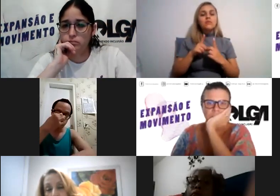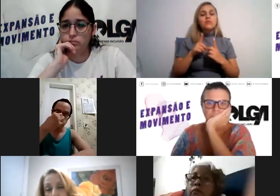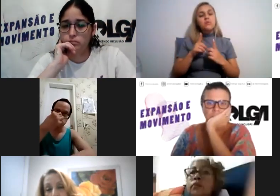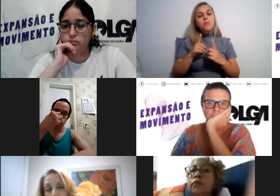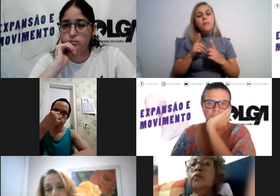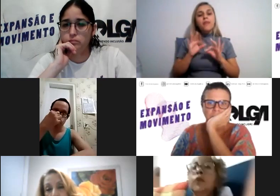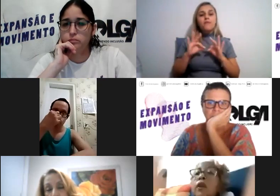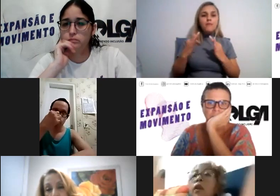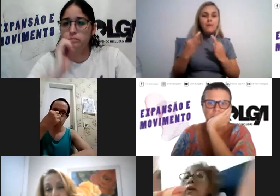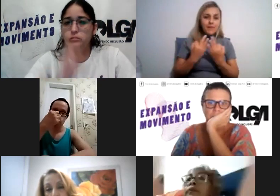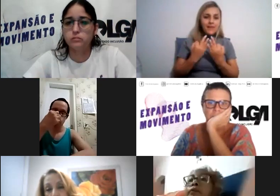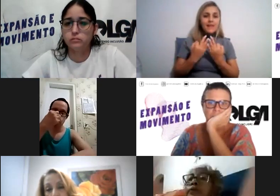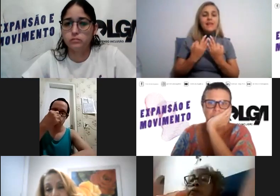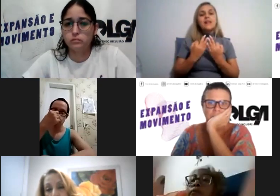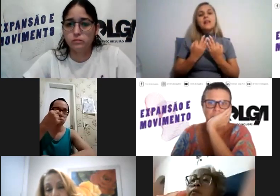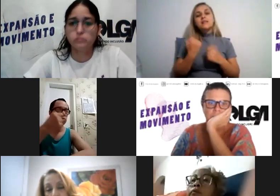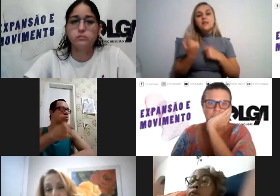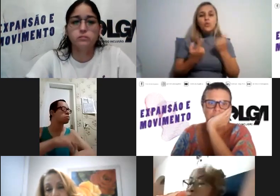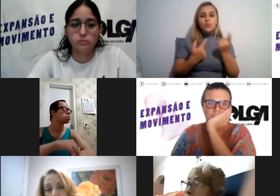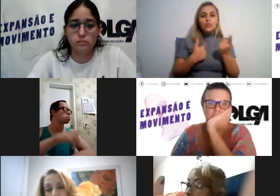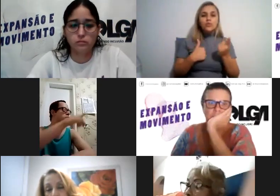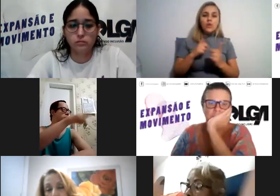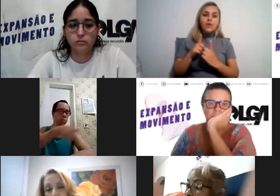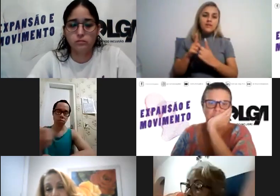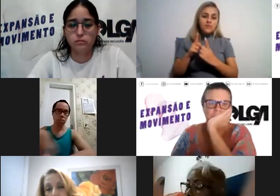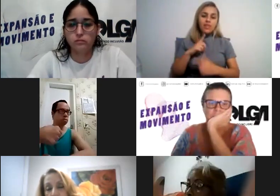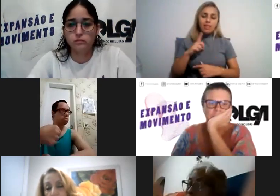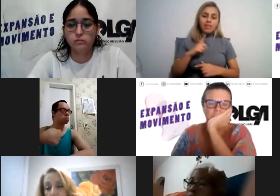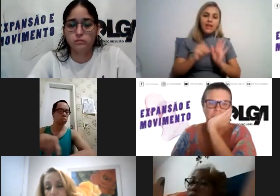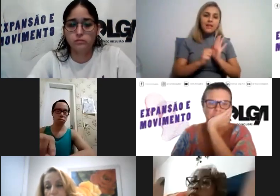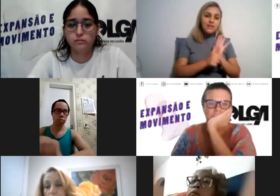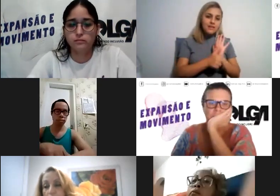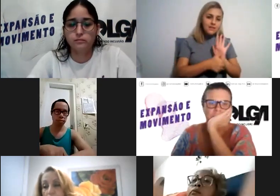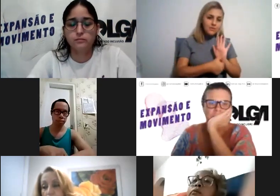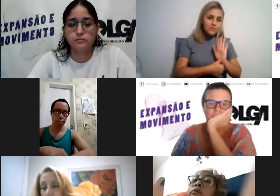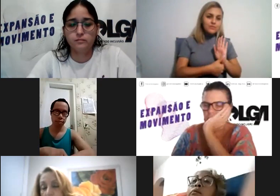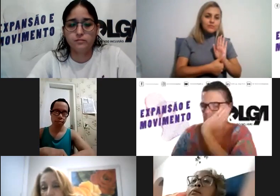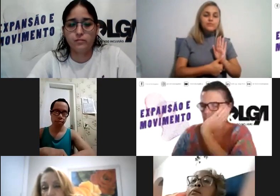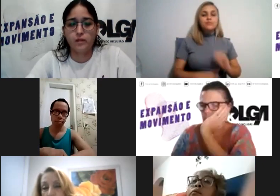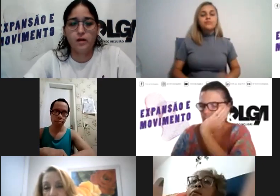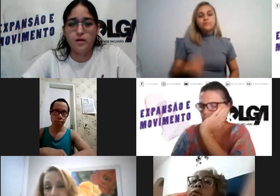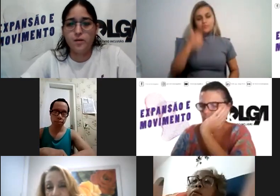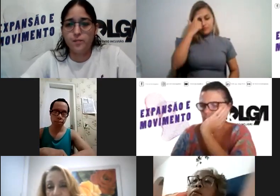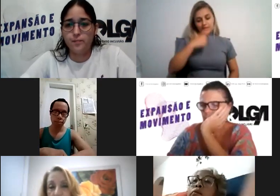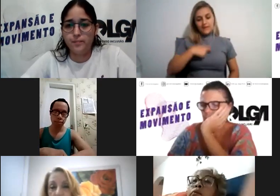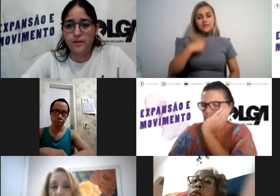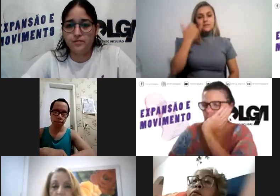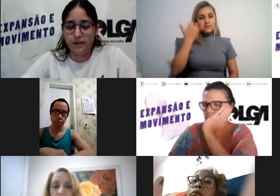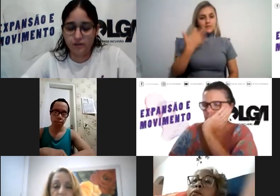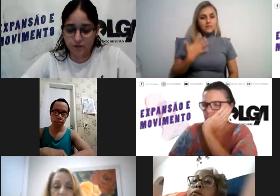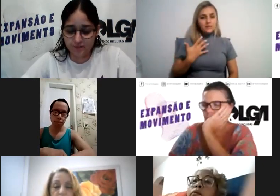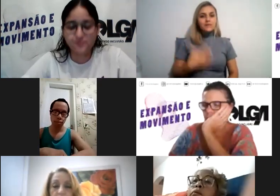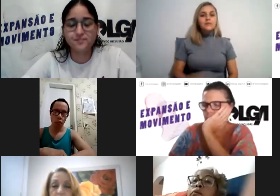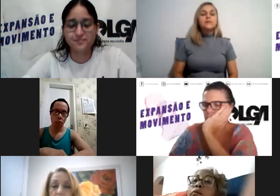principalmente a síndrome de Down, mas não somente. Então, acho que essa seria a minha descrição. Obrigado